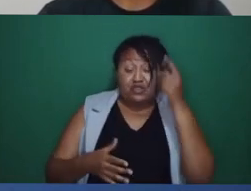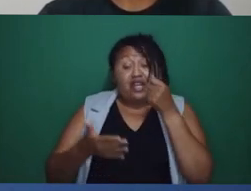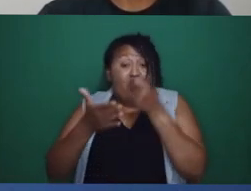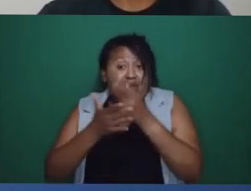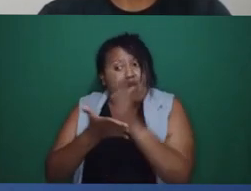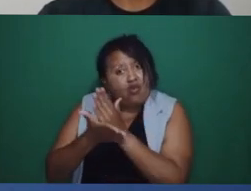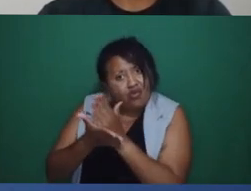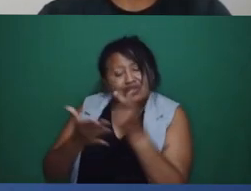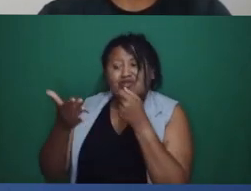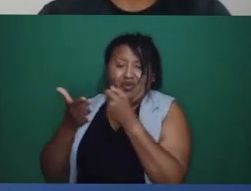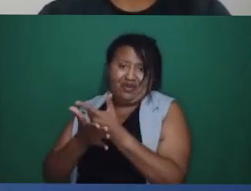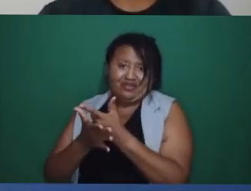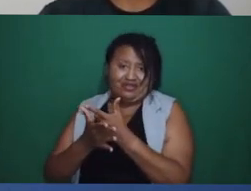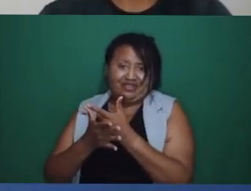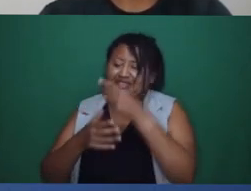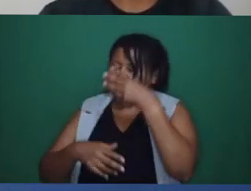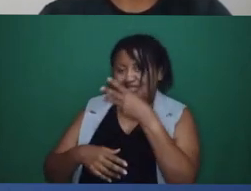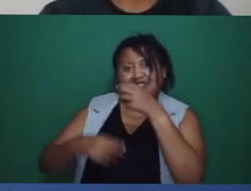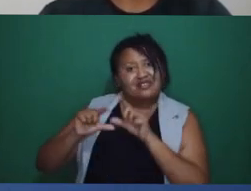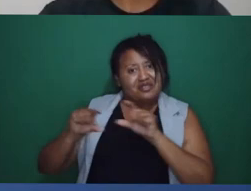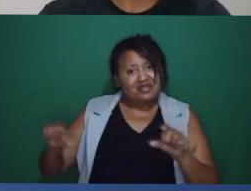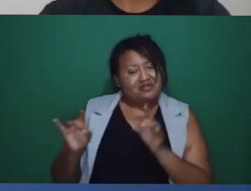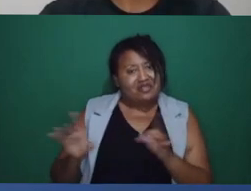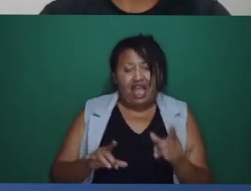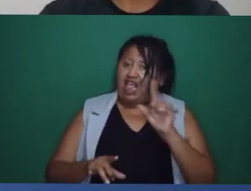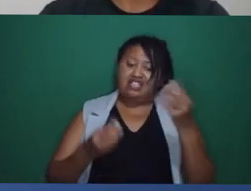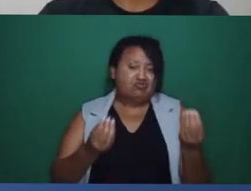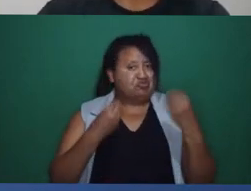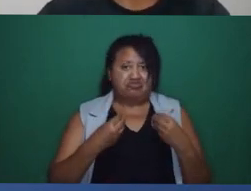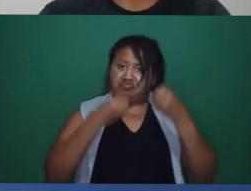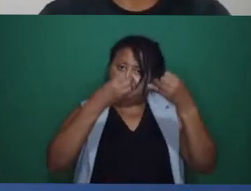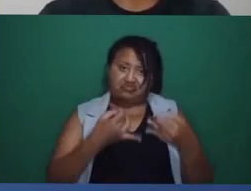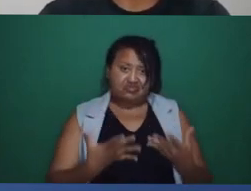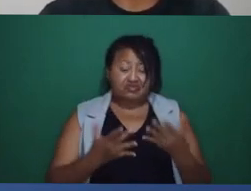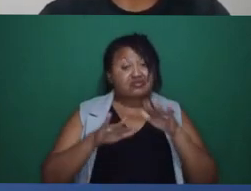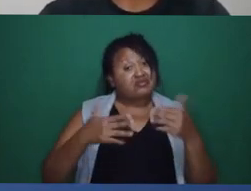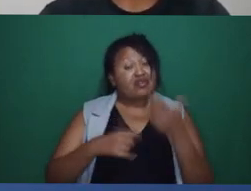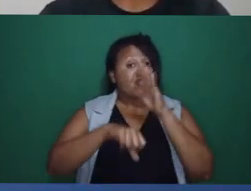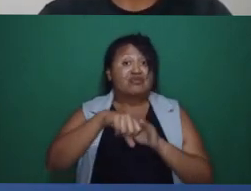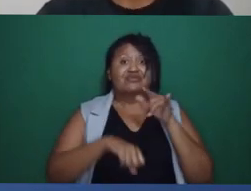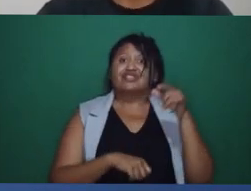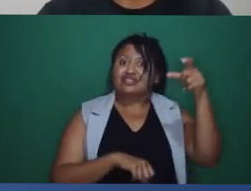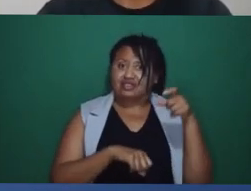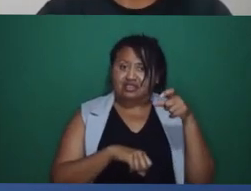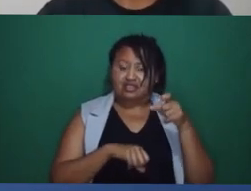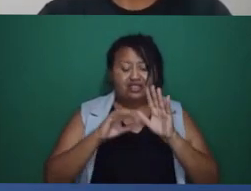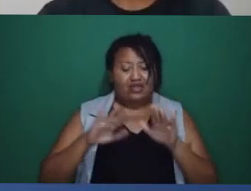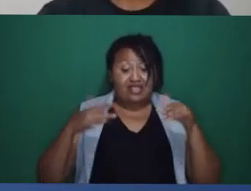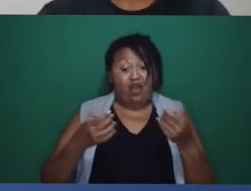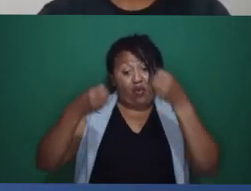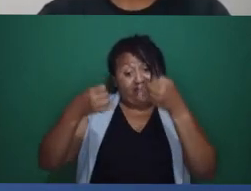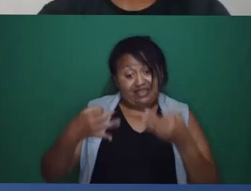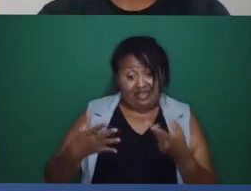alguns compraram três bilhetes ele não nos deu essa quantidade então chamaremos de X essa quantidade